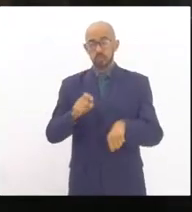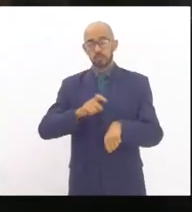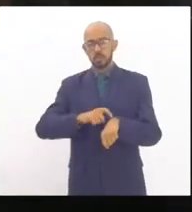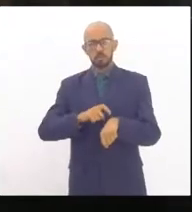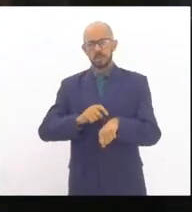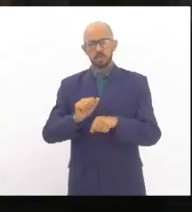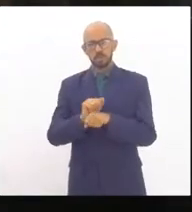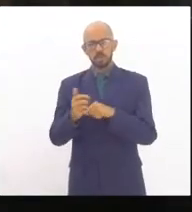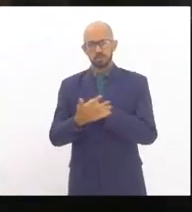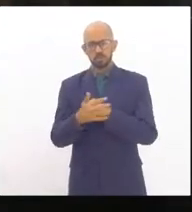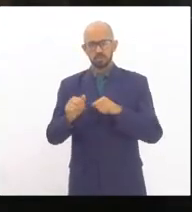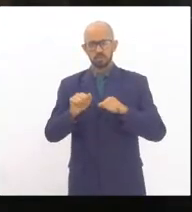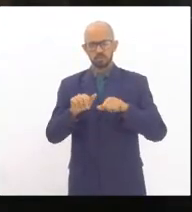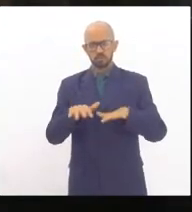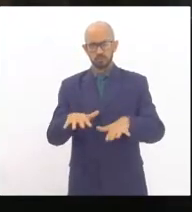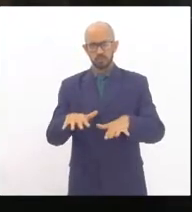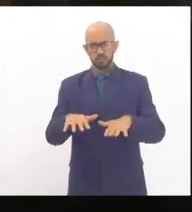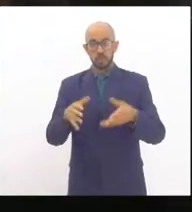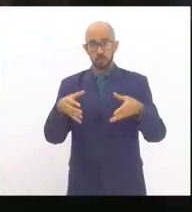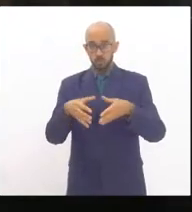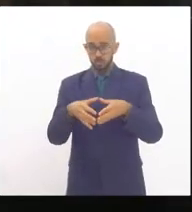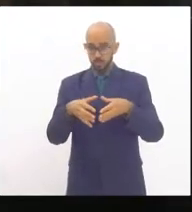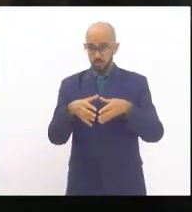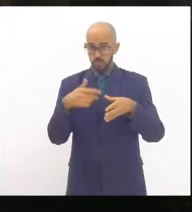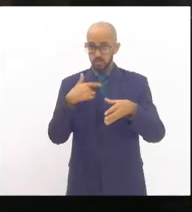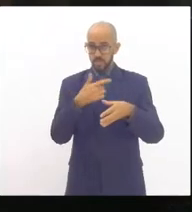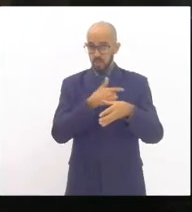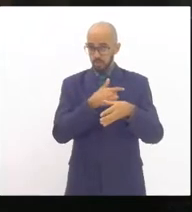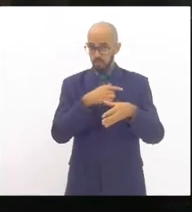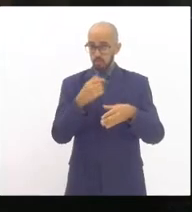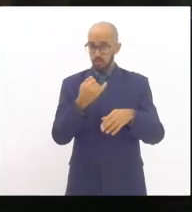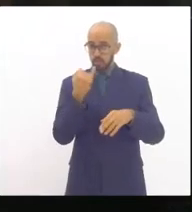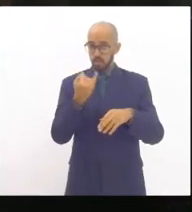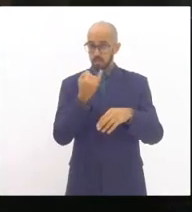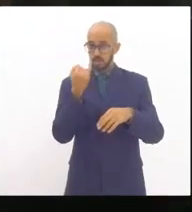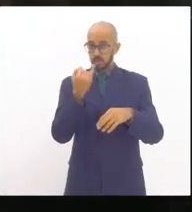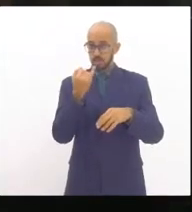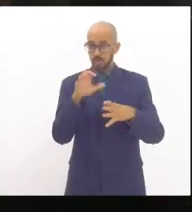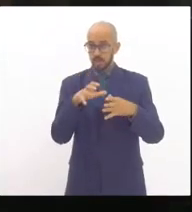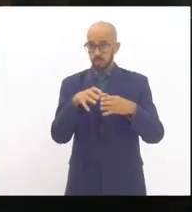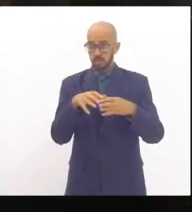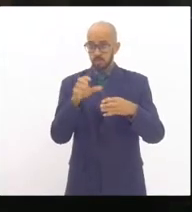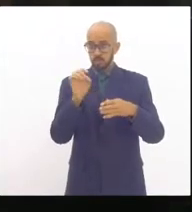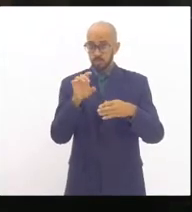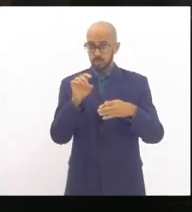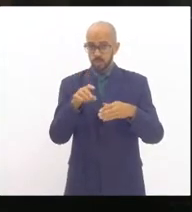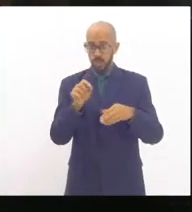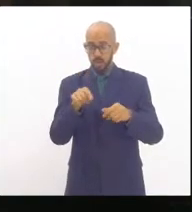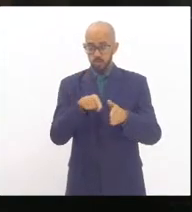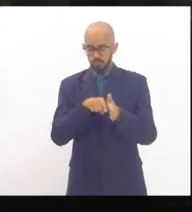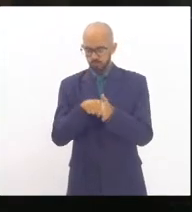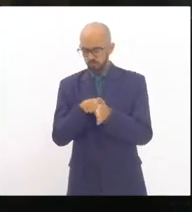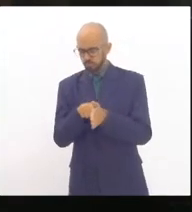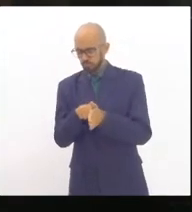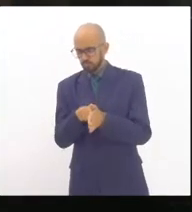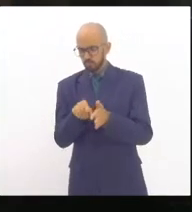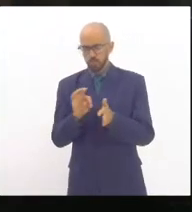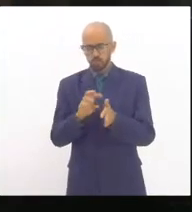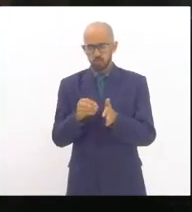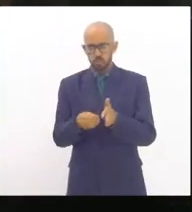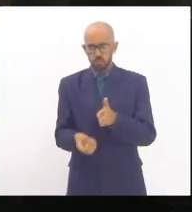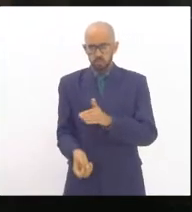protagonista desse debate e a comissão especial que apurou Jesus vírus da convite também